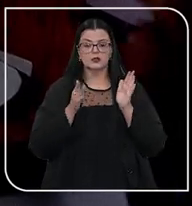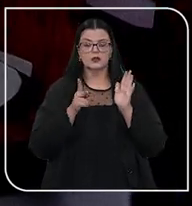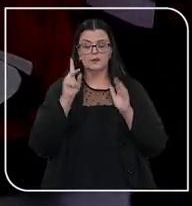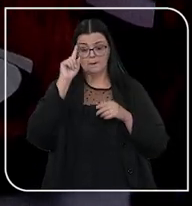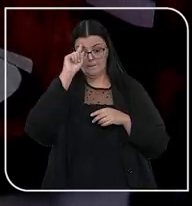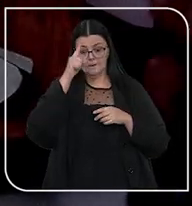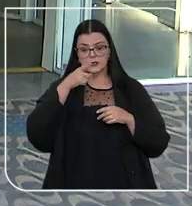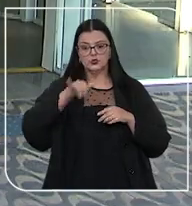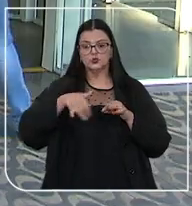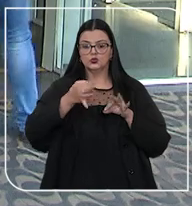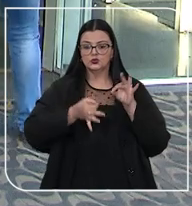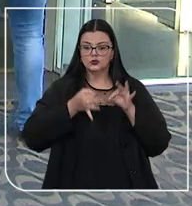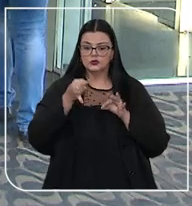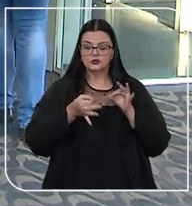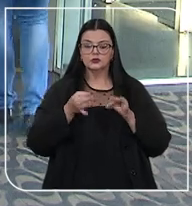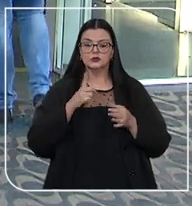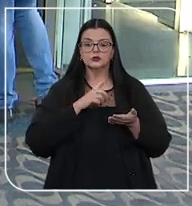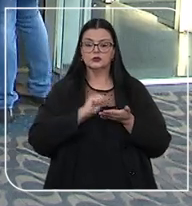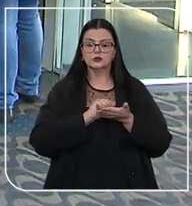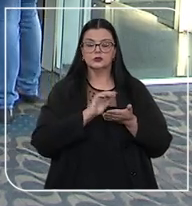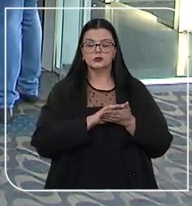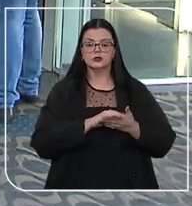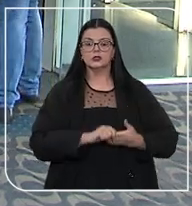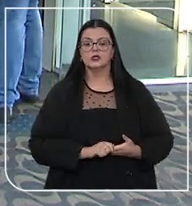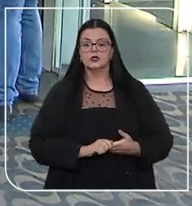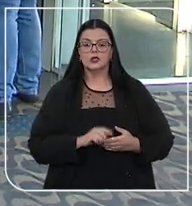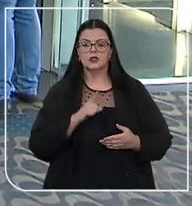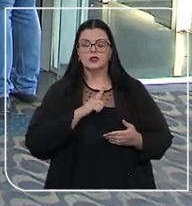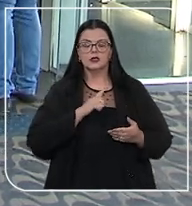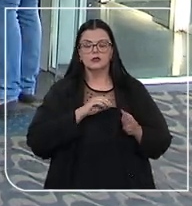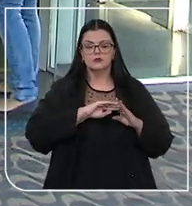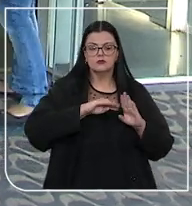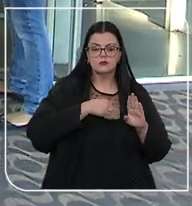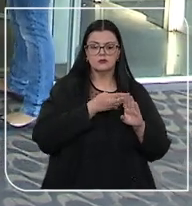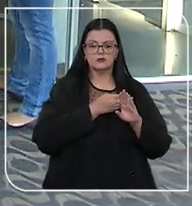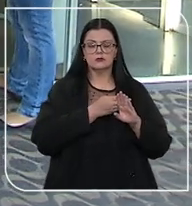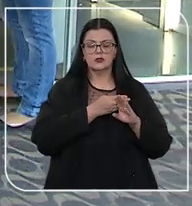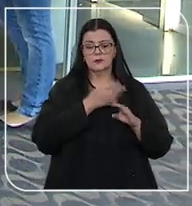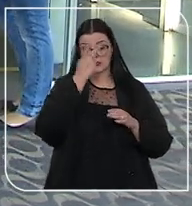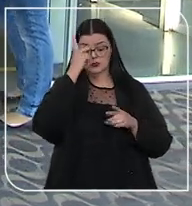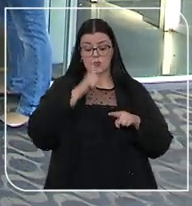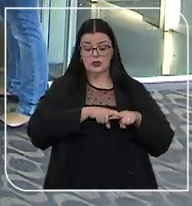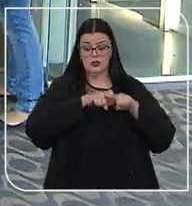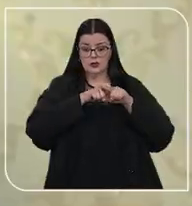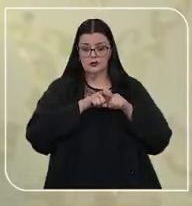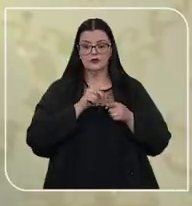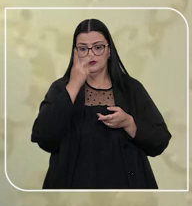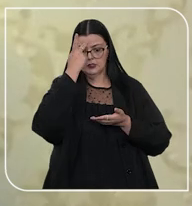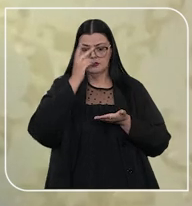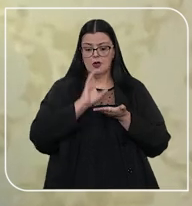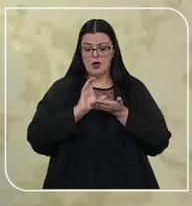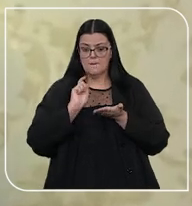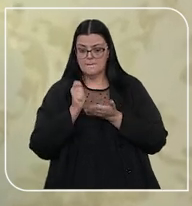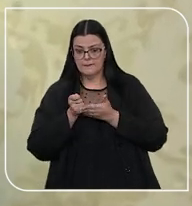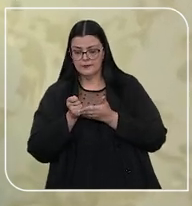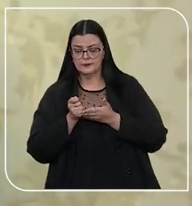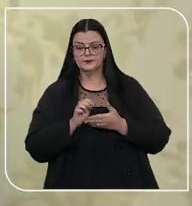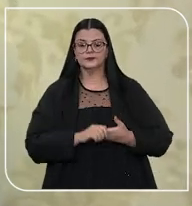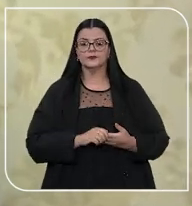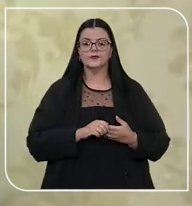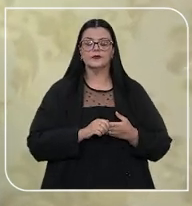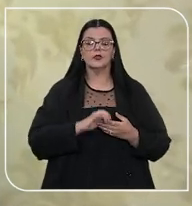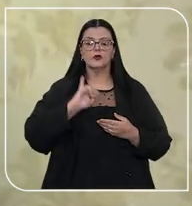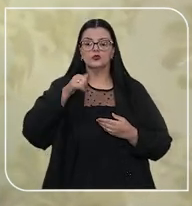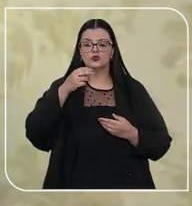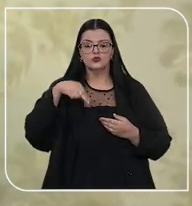ordem judicial. E isso se aplica a soluções de litígio entre devedores e credores. O advogado Jonathan